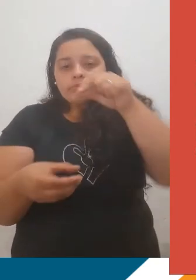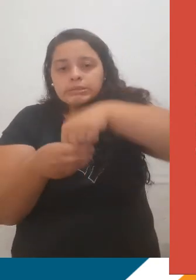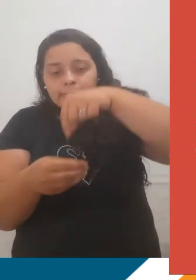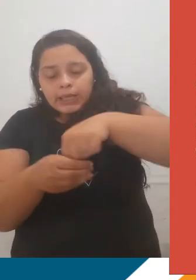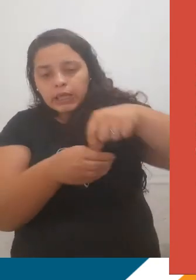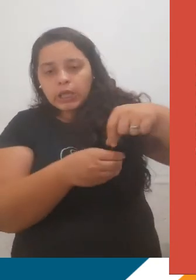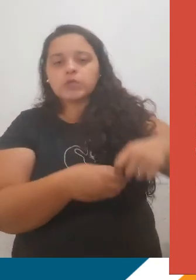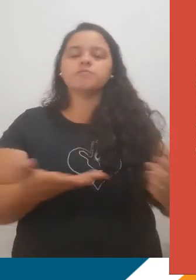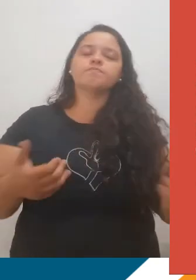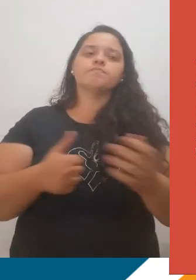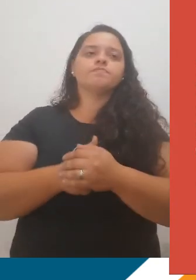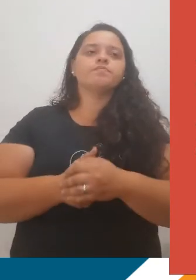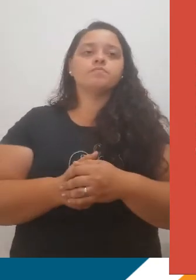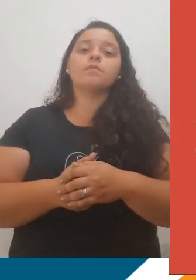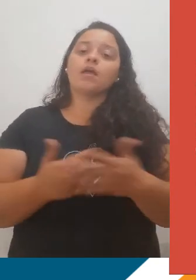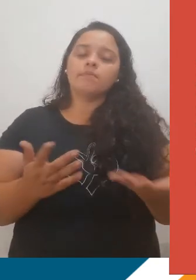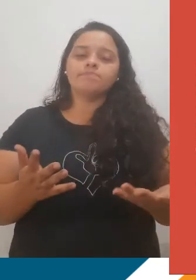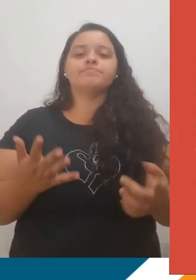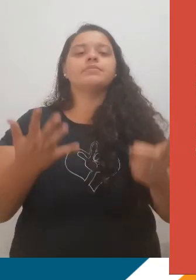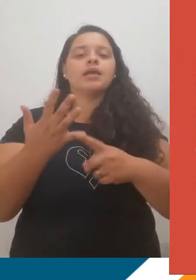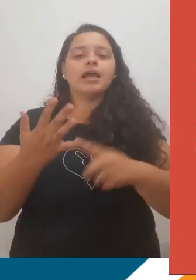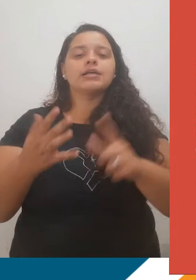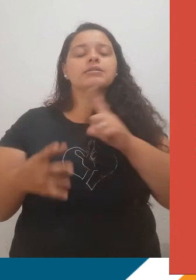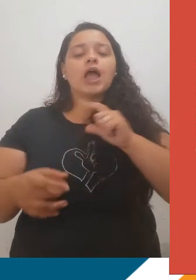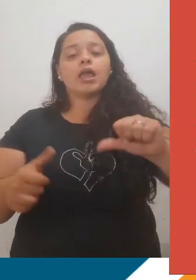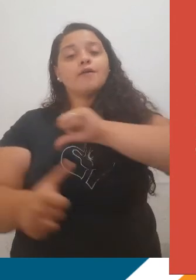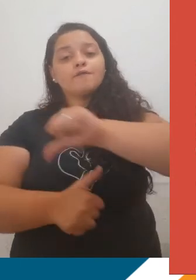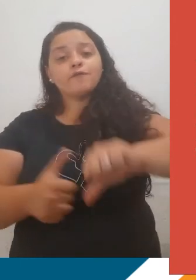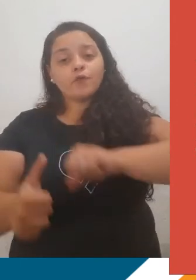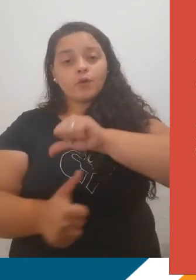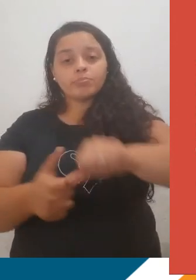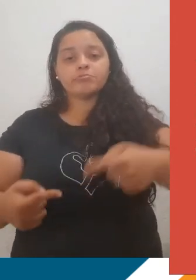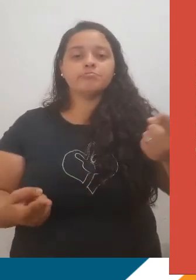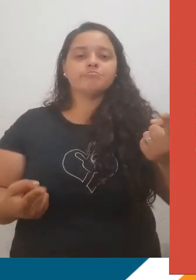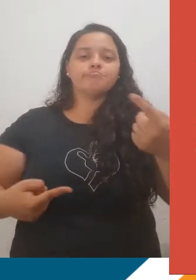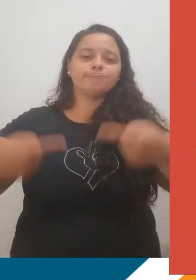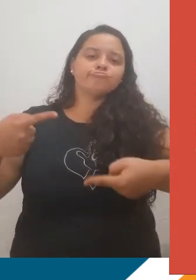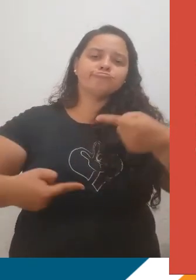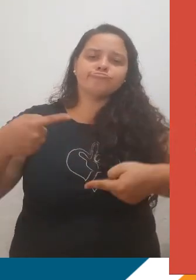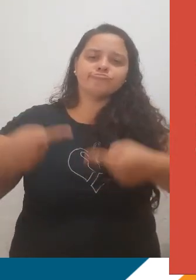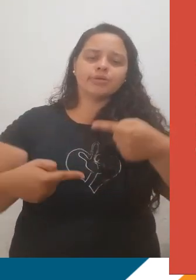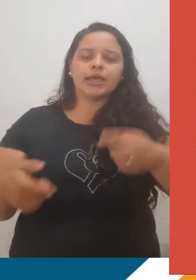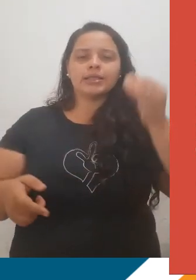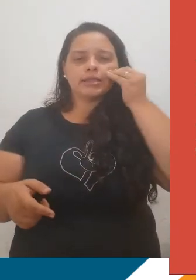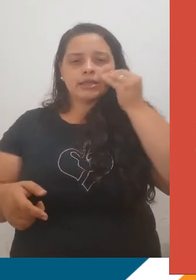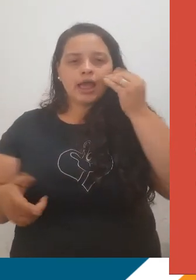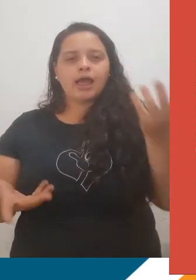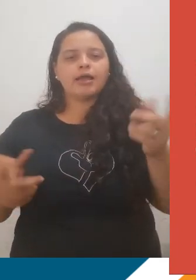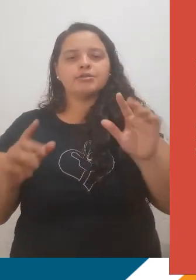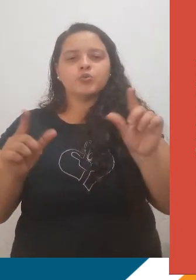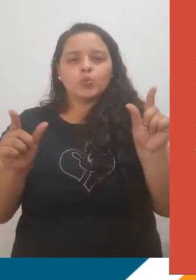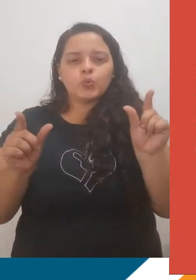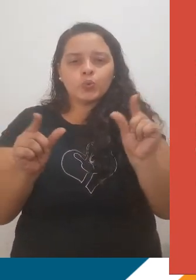terra. E, por último, uma reforma eleitoral que visava diminuir aquele elitismo que eu disse para vocês